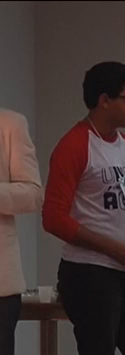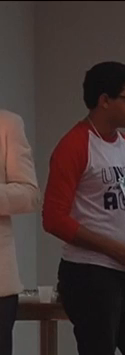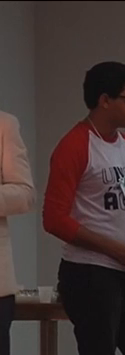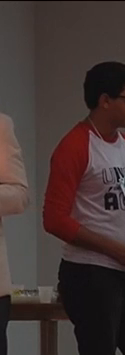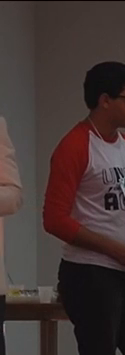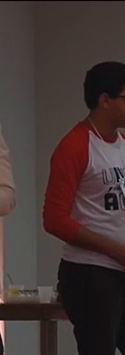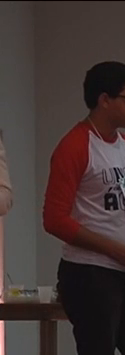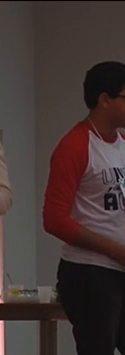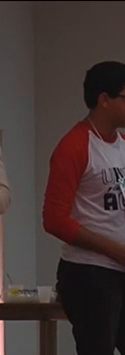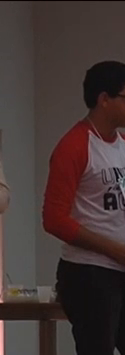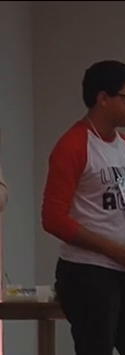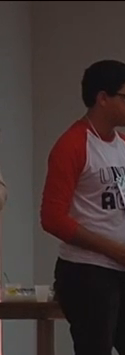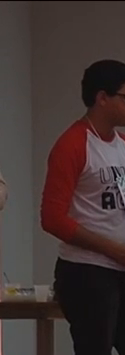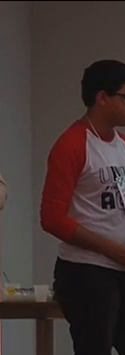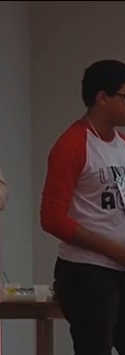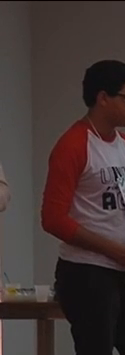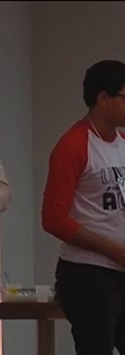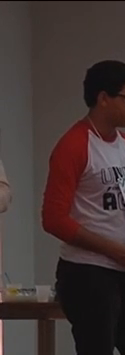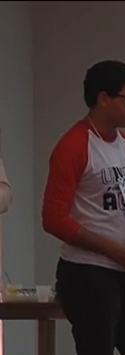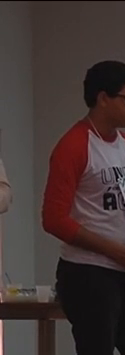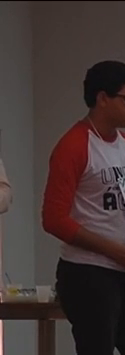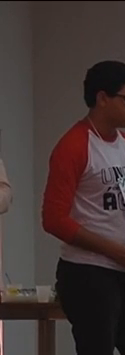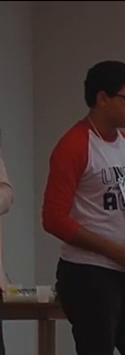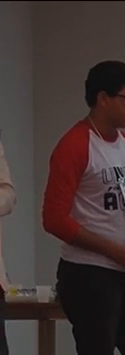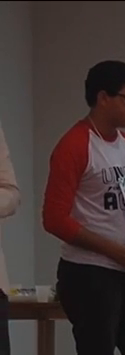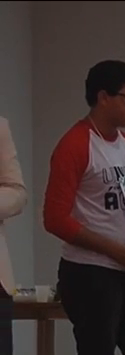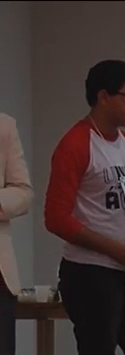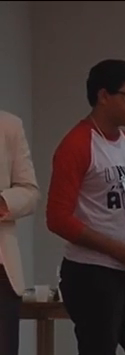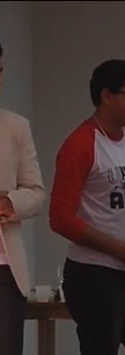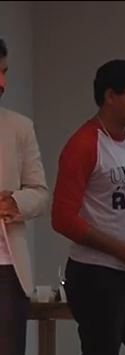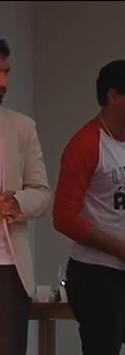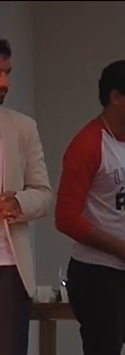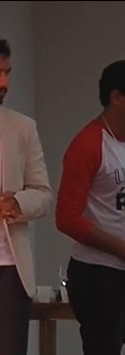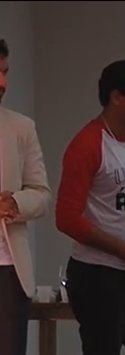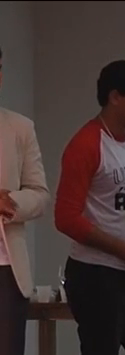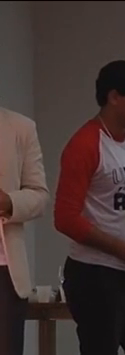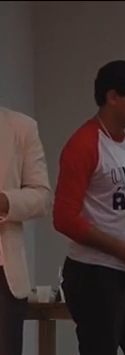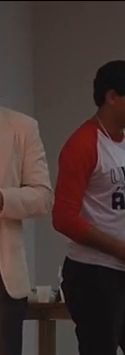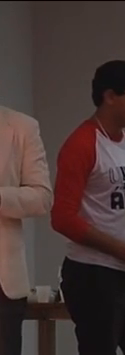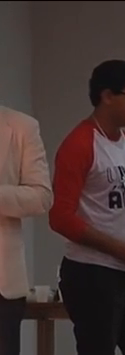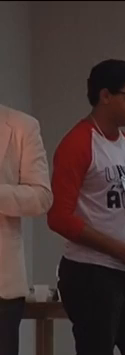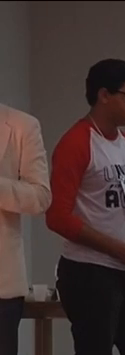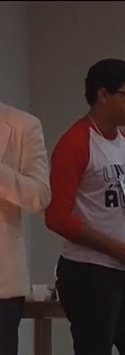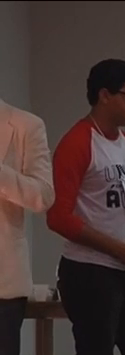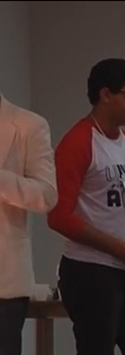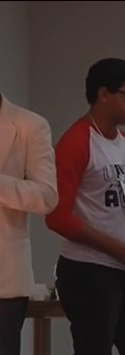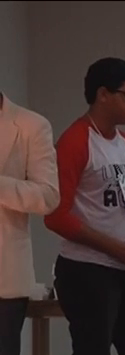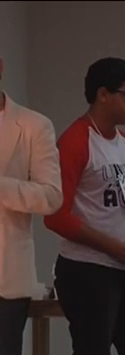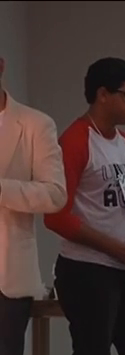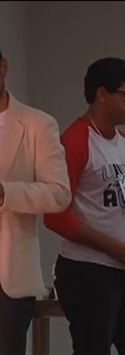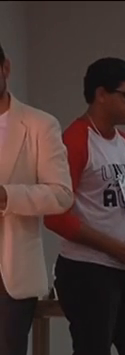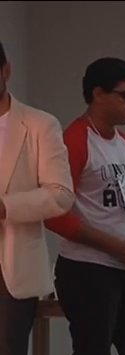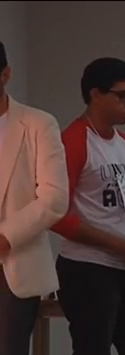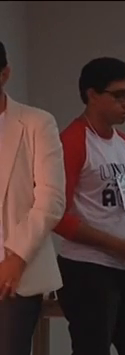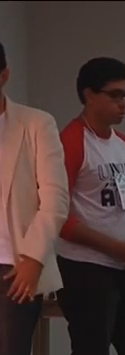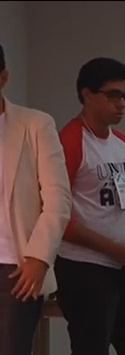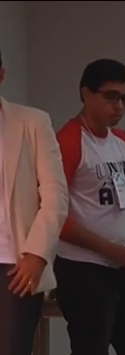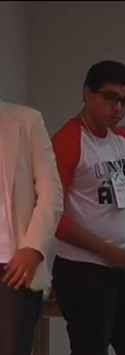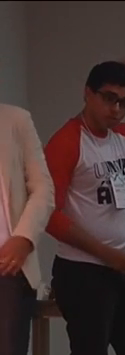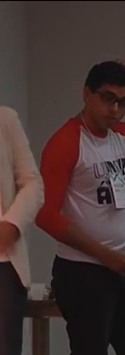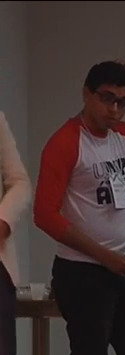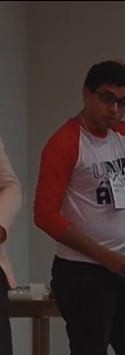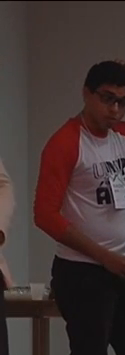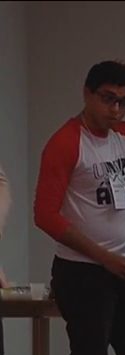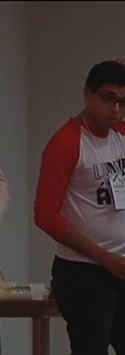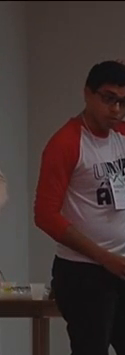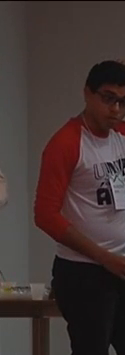minutos. Eu sugiro que a pessoa fique aqui à frente. Professor, certo. Eu só